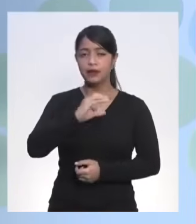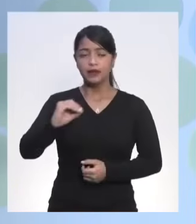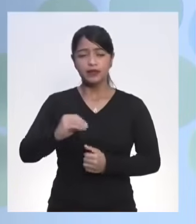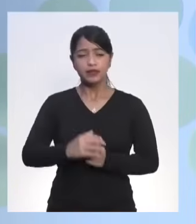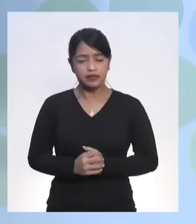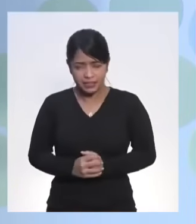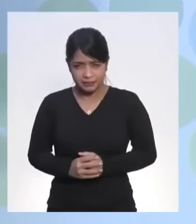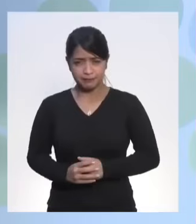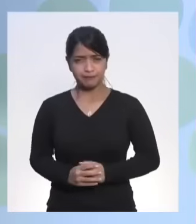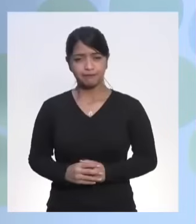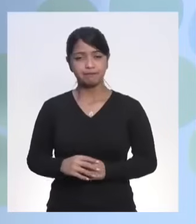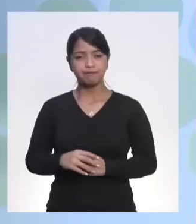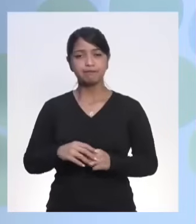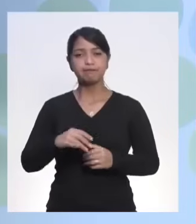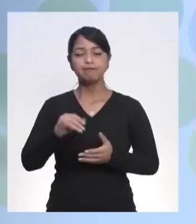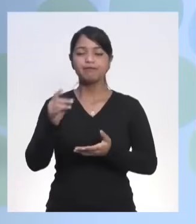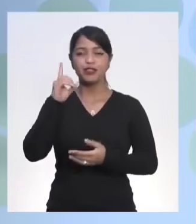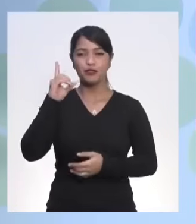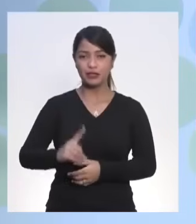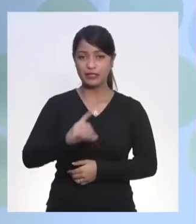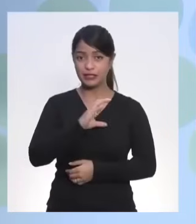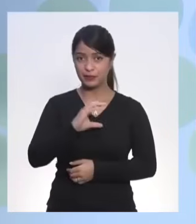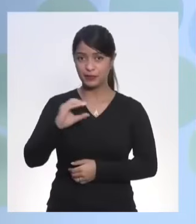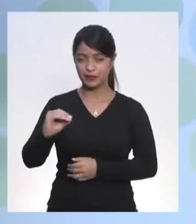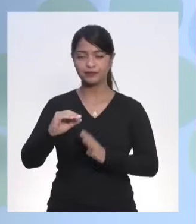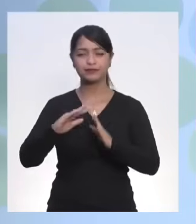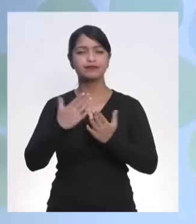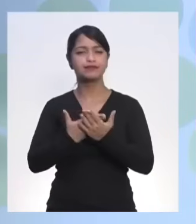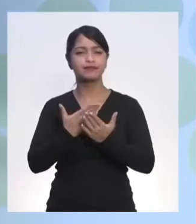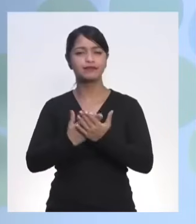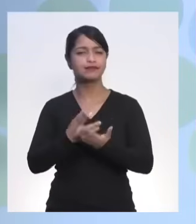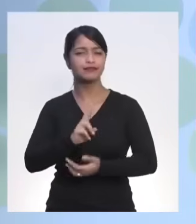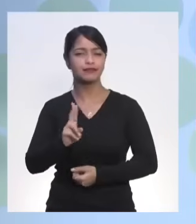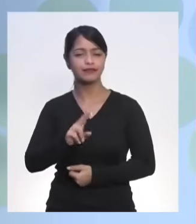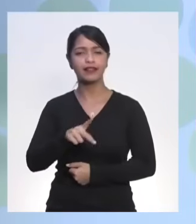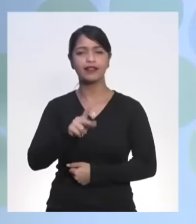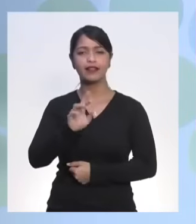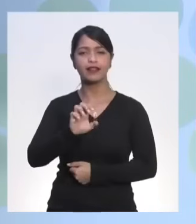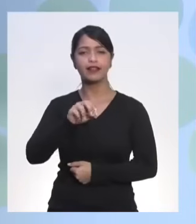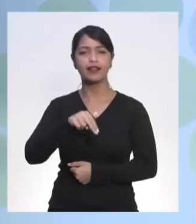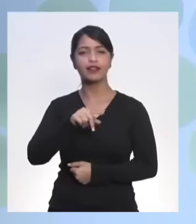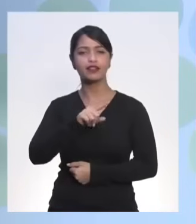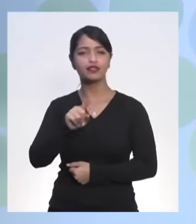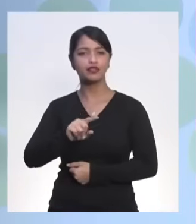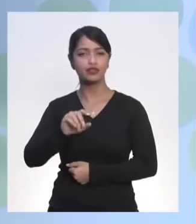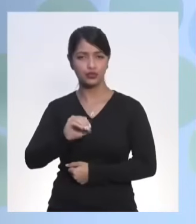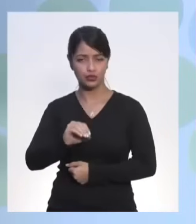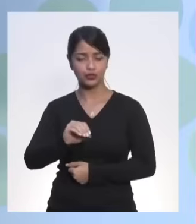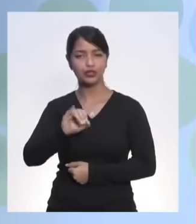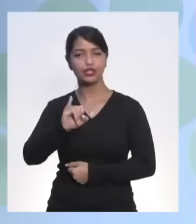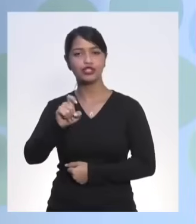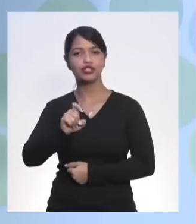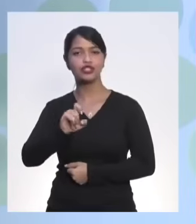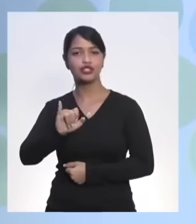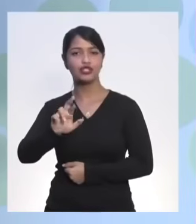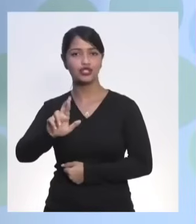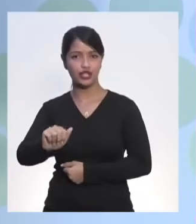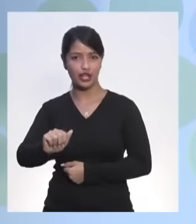da diretoria do Centro-Oeste. Escola Kenzo Ishihara, acredito que seja esse o nome, da